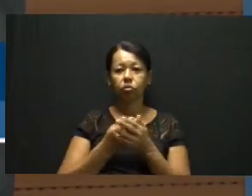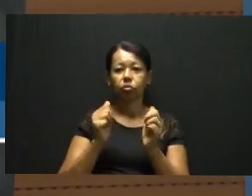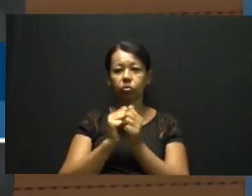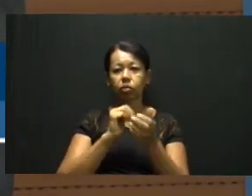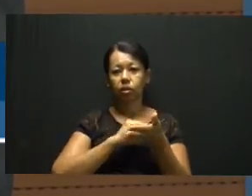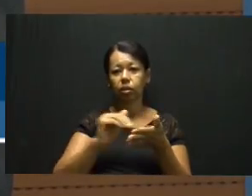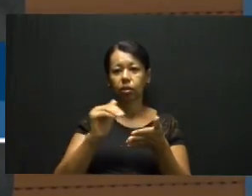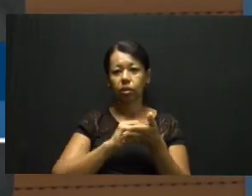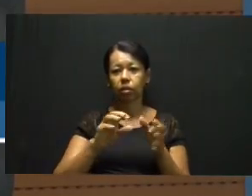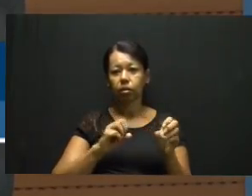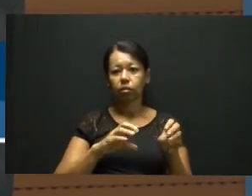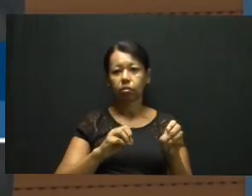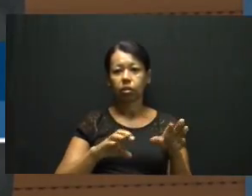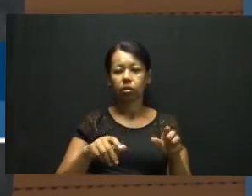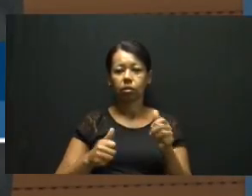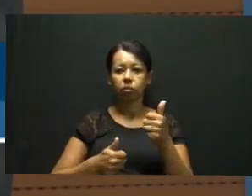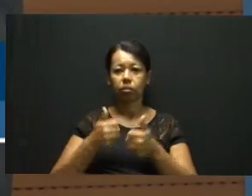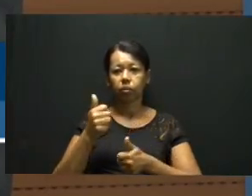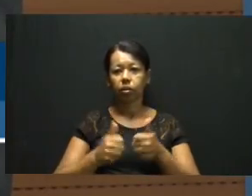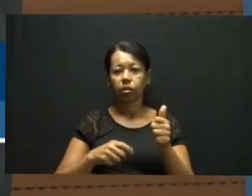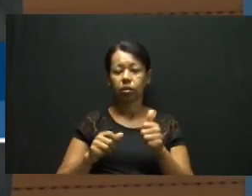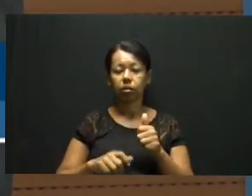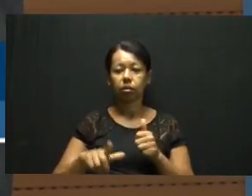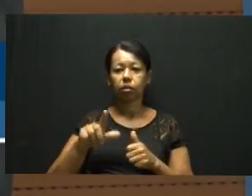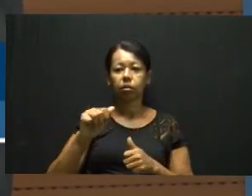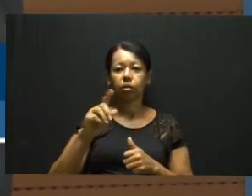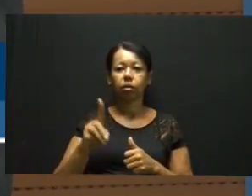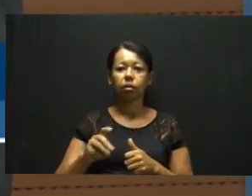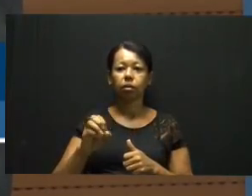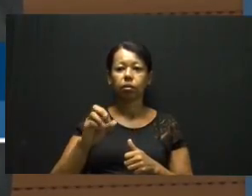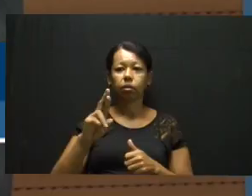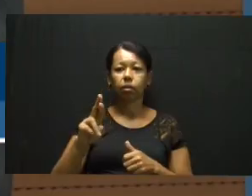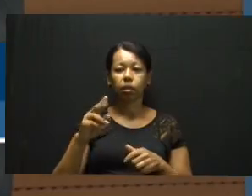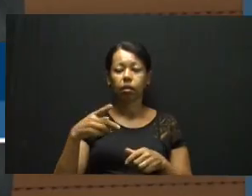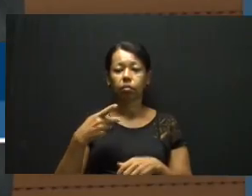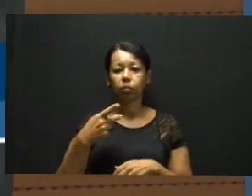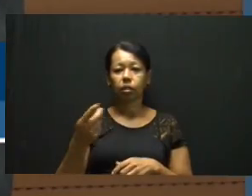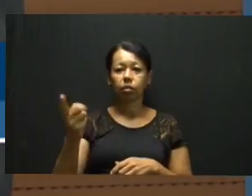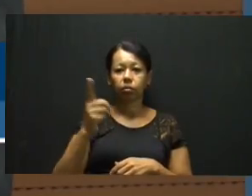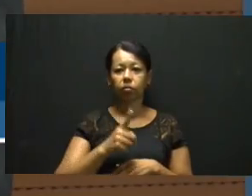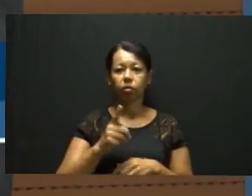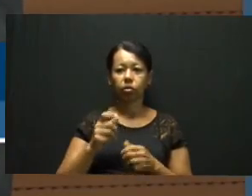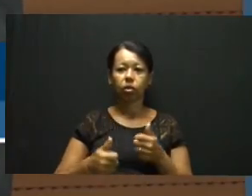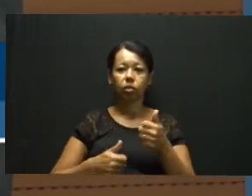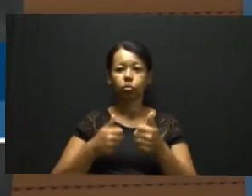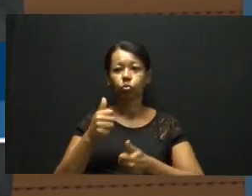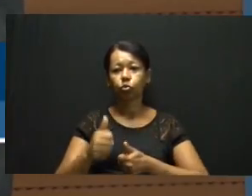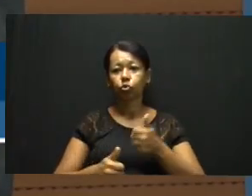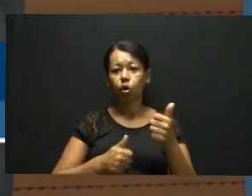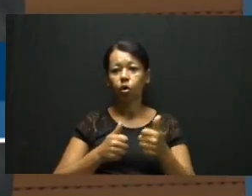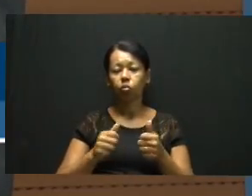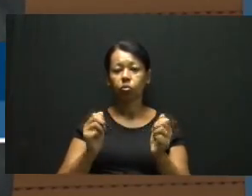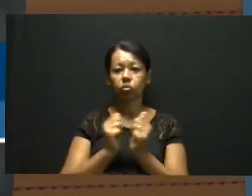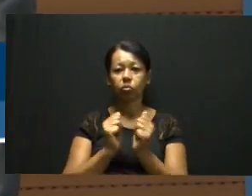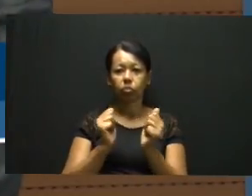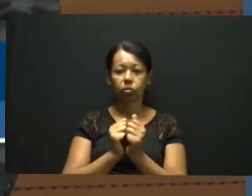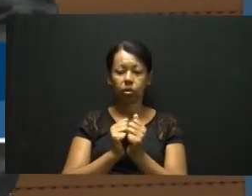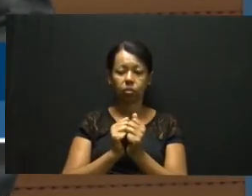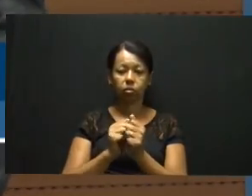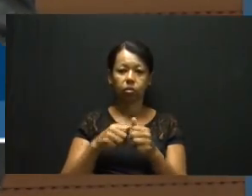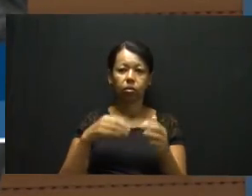de Educação e Esportes e Lazer para reativar os Jogos Escolares Municipais, com a criação de um calendário anual para